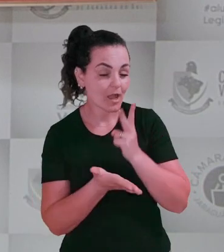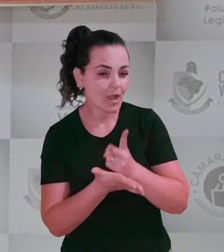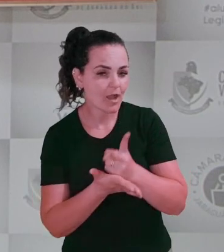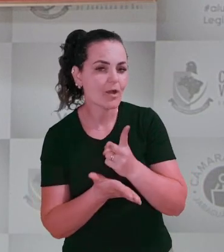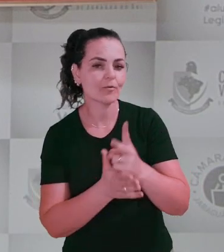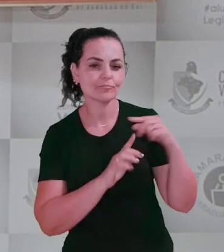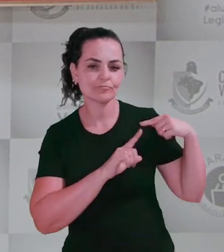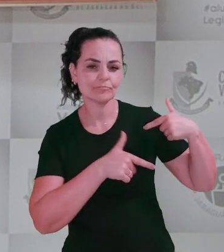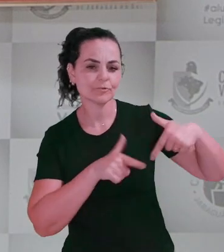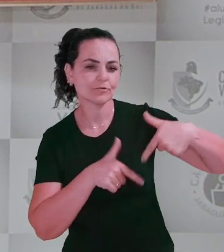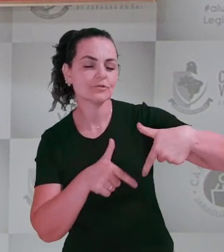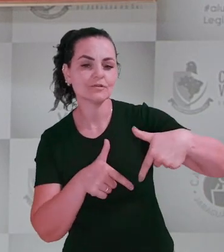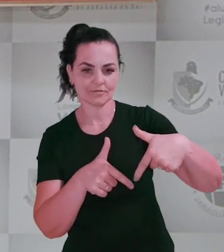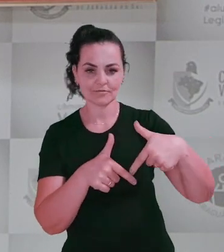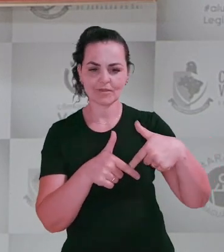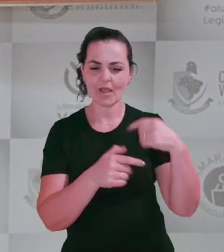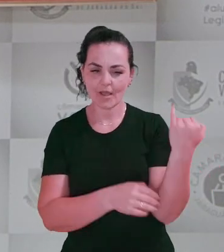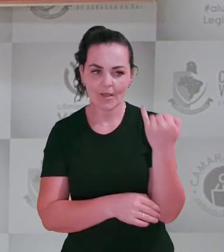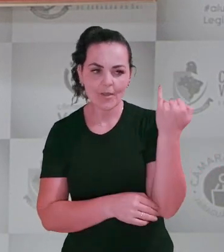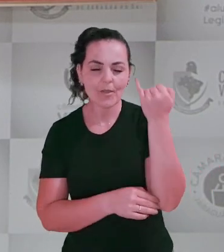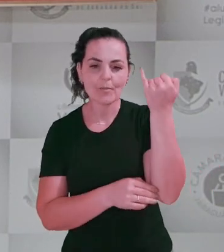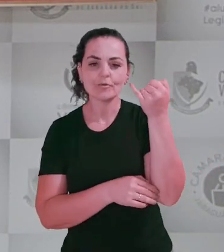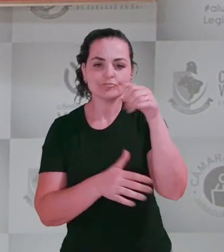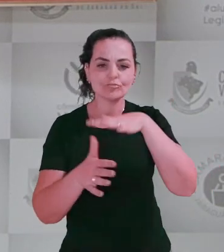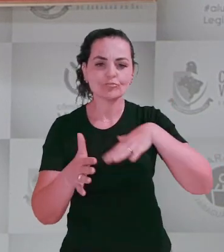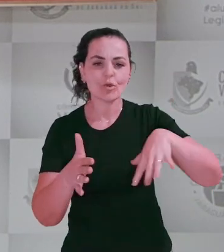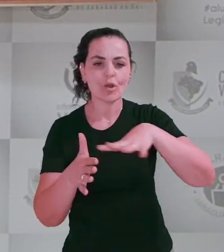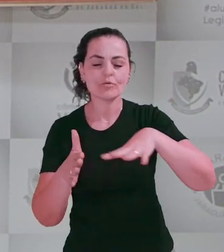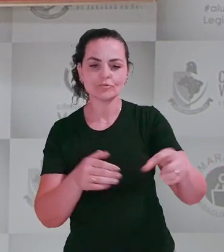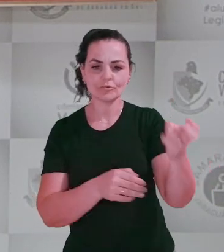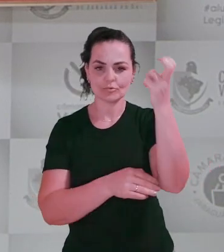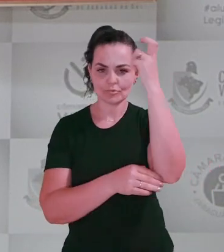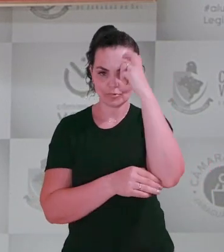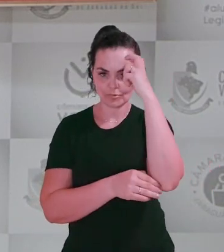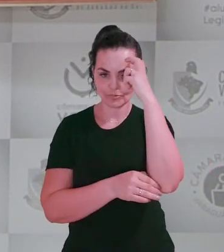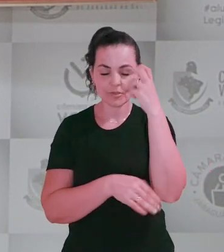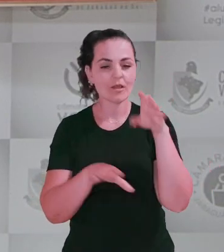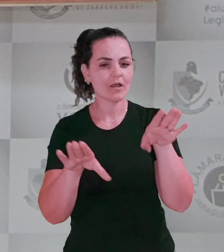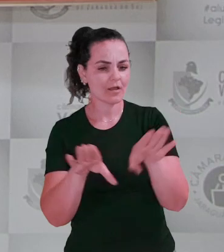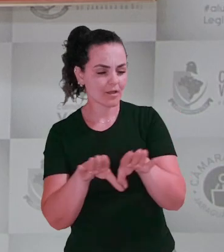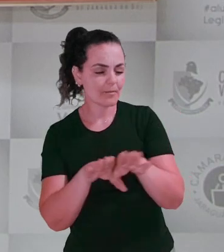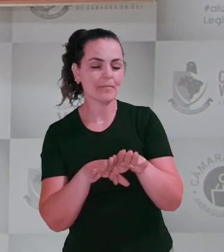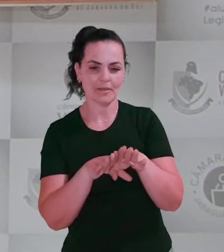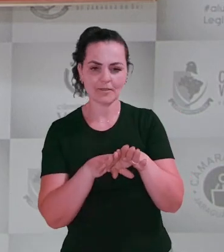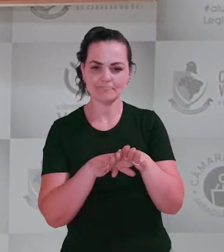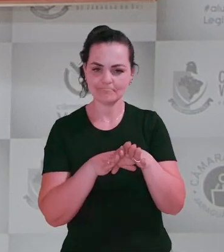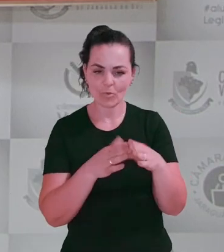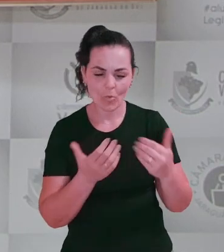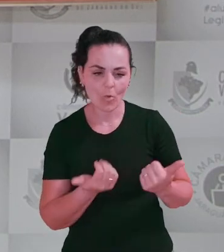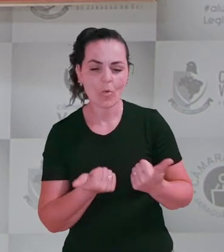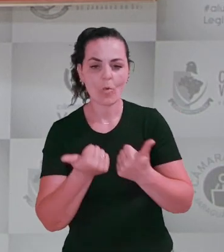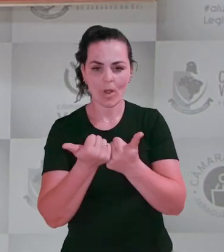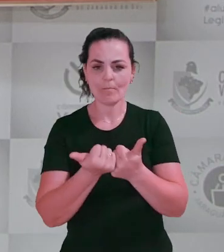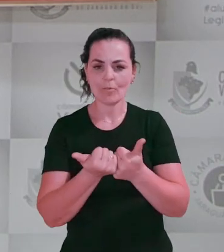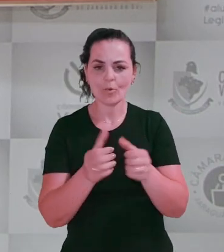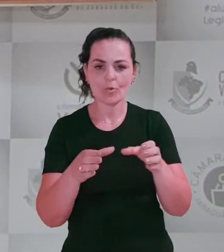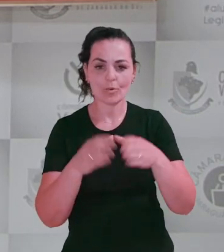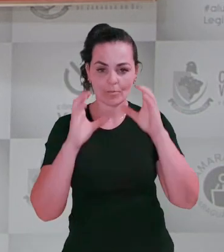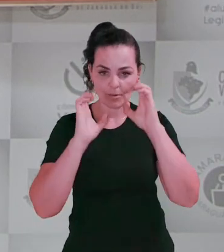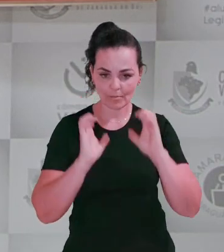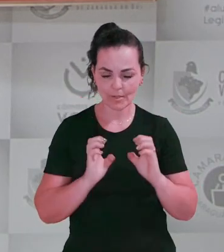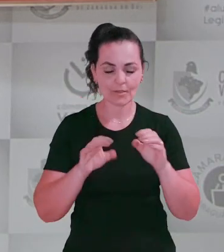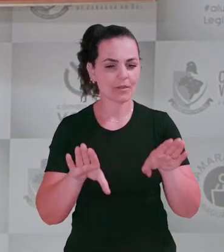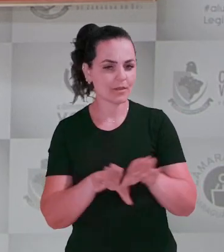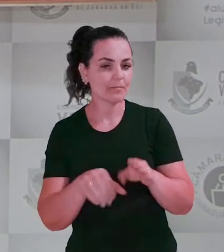que a preservação das tradições é de extrema importância para a cultura regional e enfatiza o papel fundamental das entidades